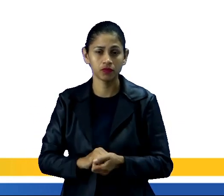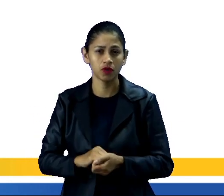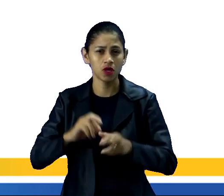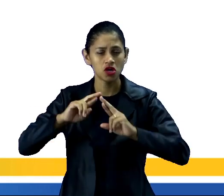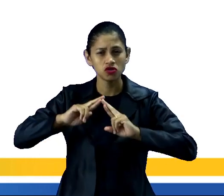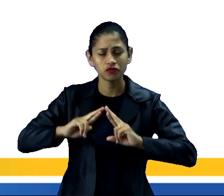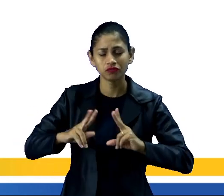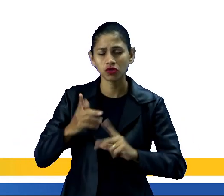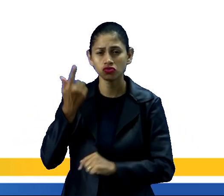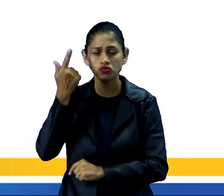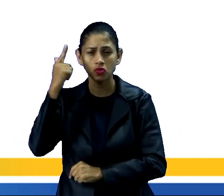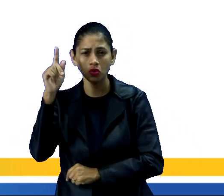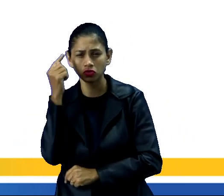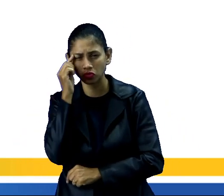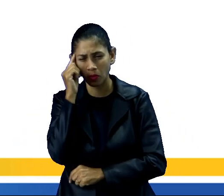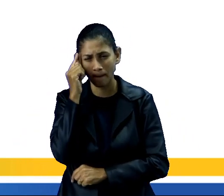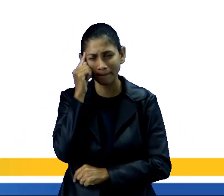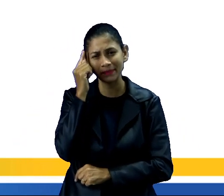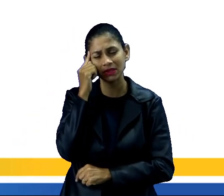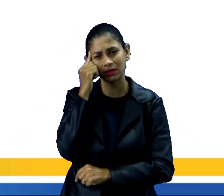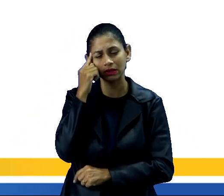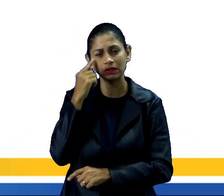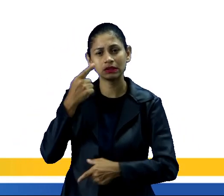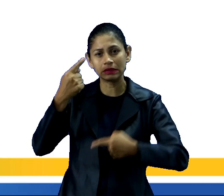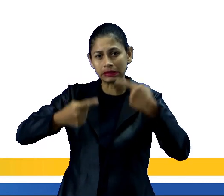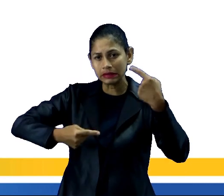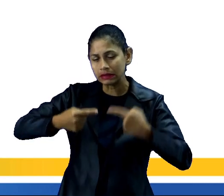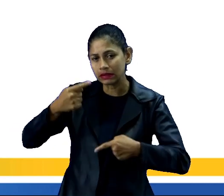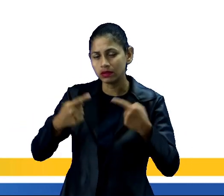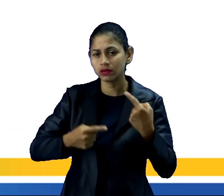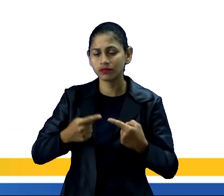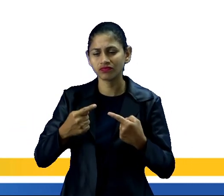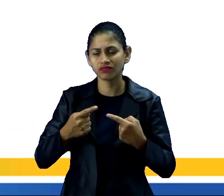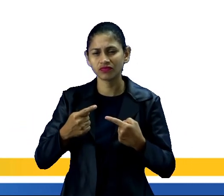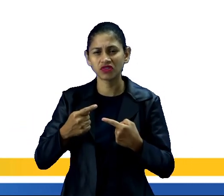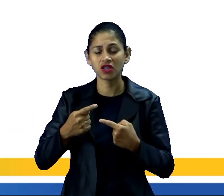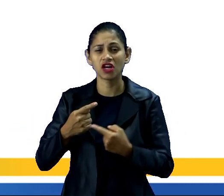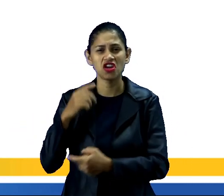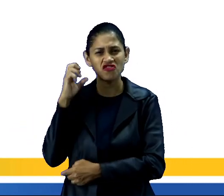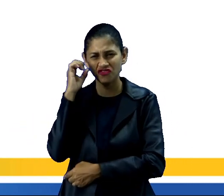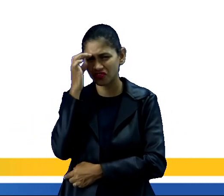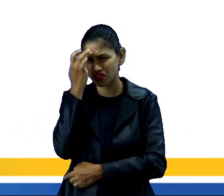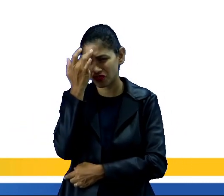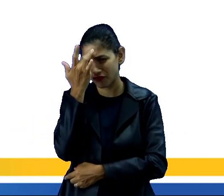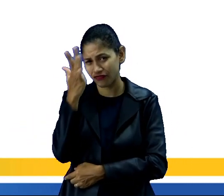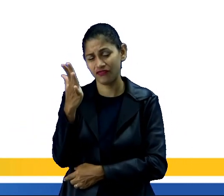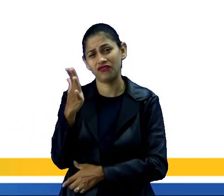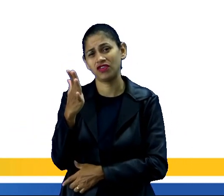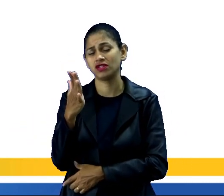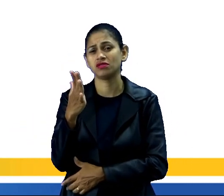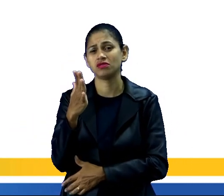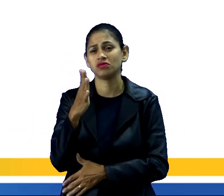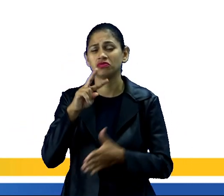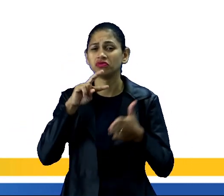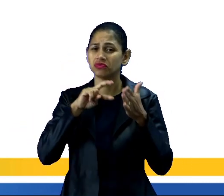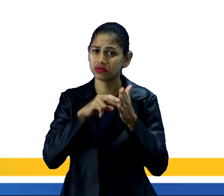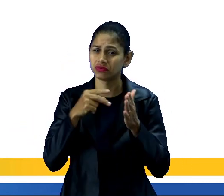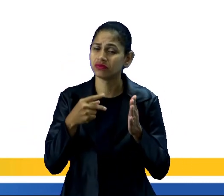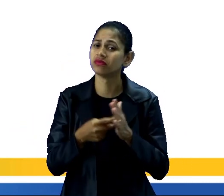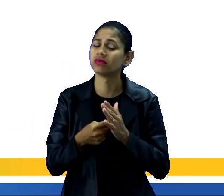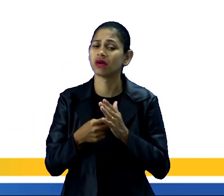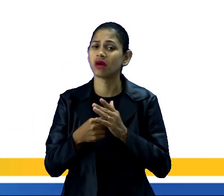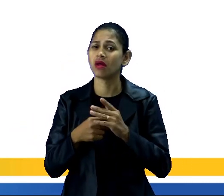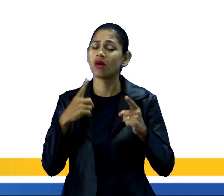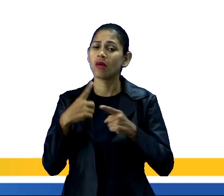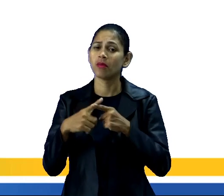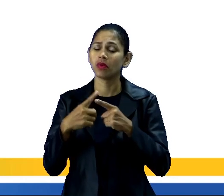Diferente de outras correntes de pensamento político, o fascismo é um termo de difícil definição, né? podendo apresentar diversos significados dependendo do